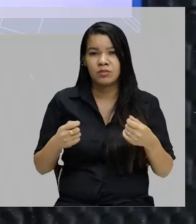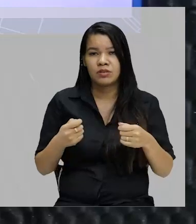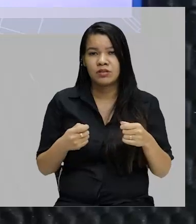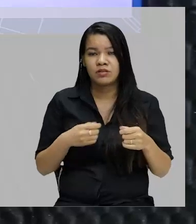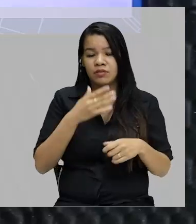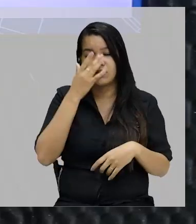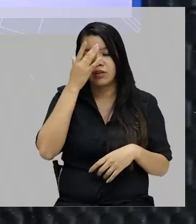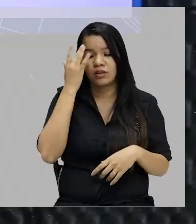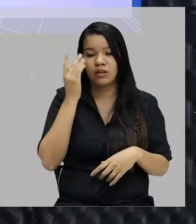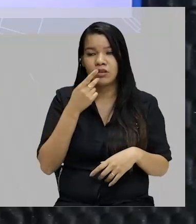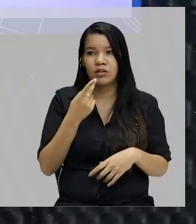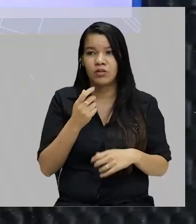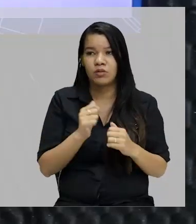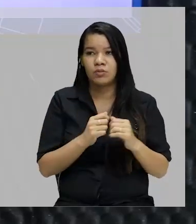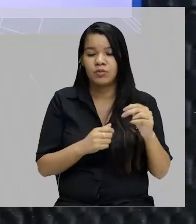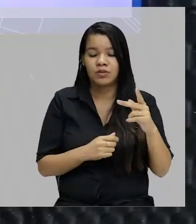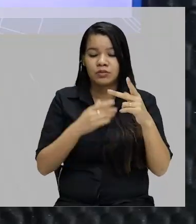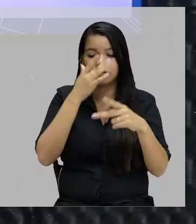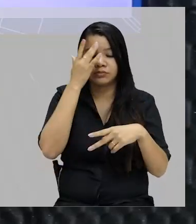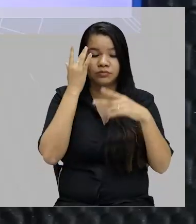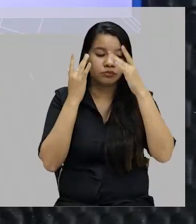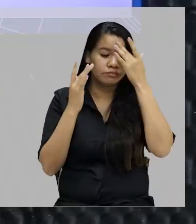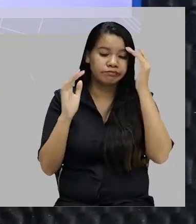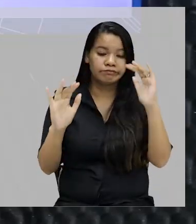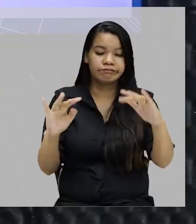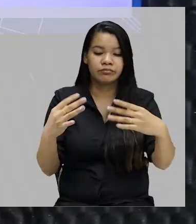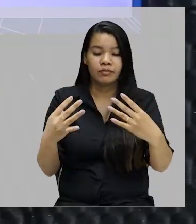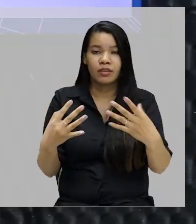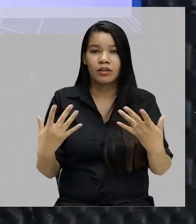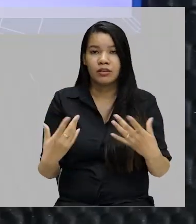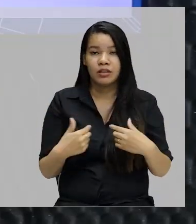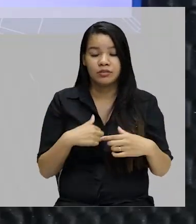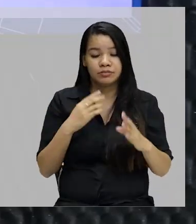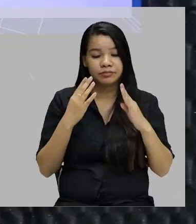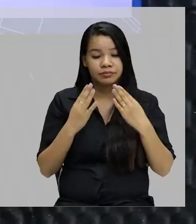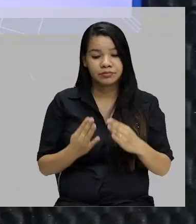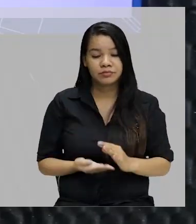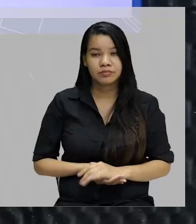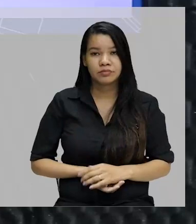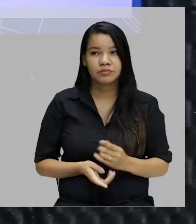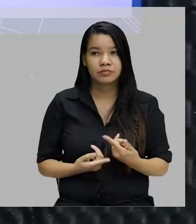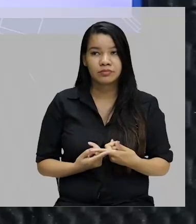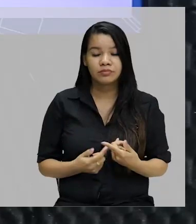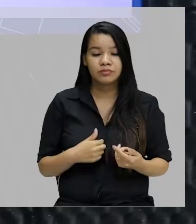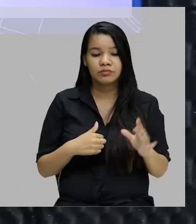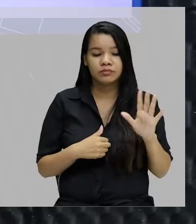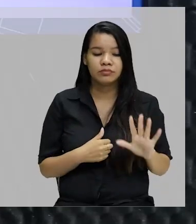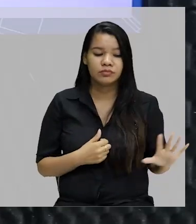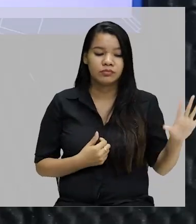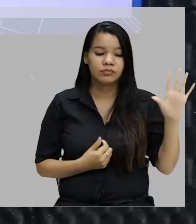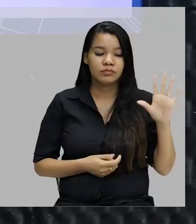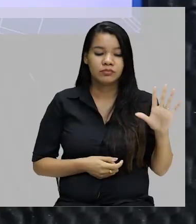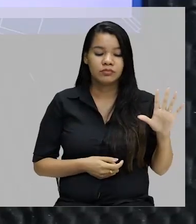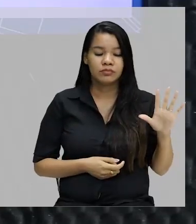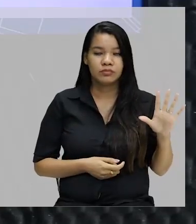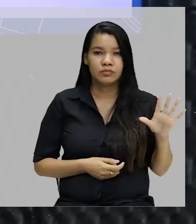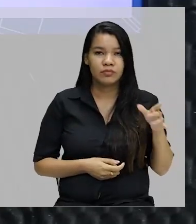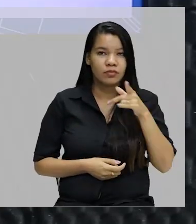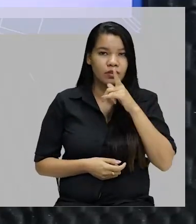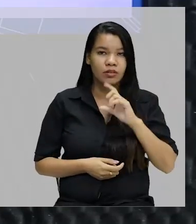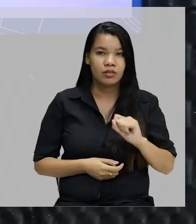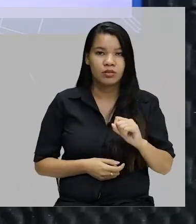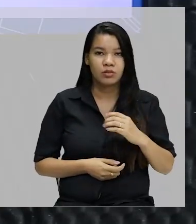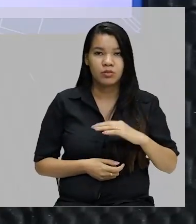com pessoas. Então, eu me policio muito. Por quê? Porque eu sou da área da linguagem. Então, na hora que eu soltar